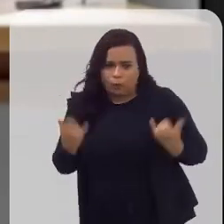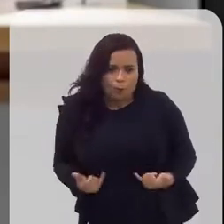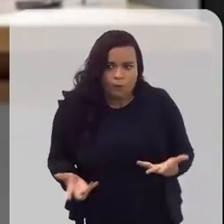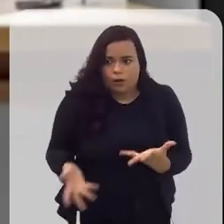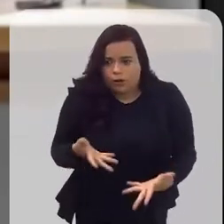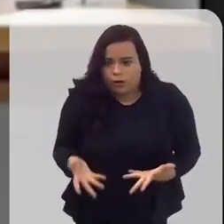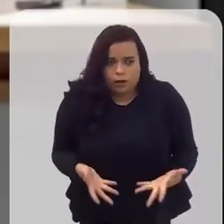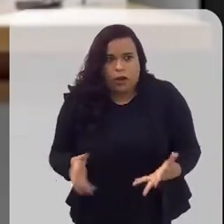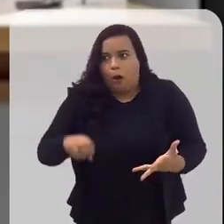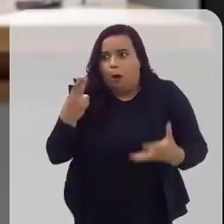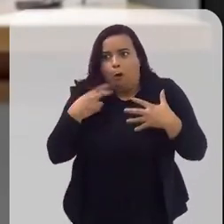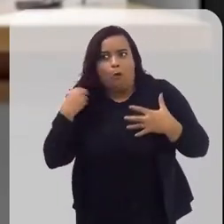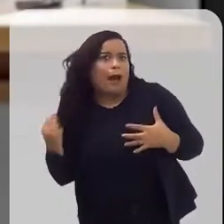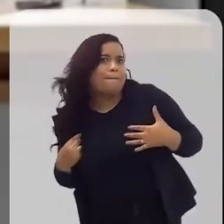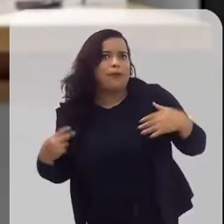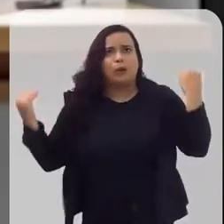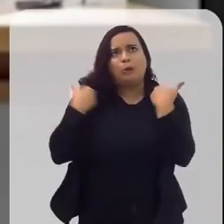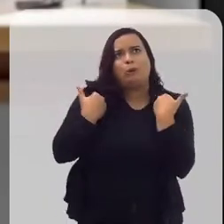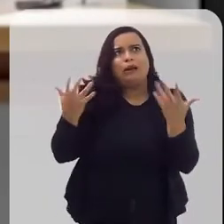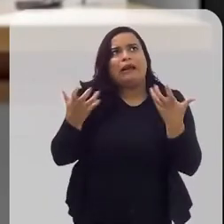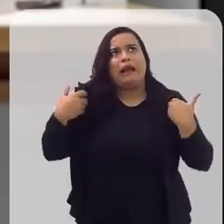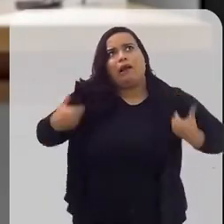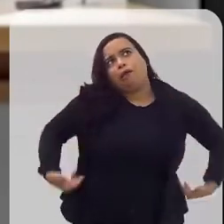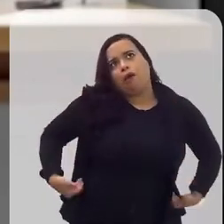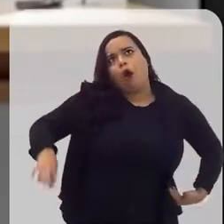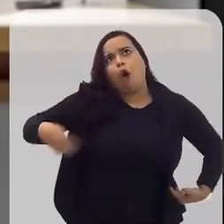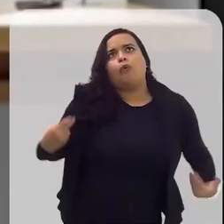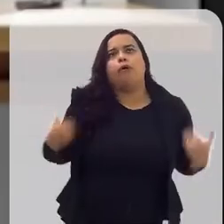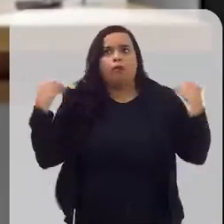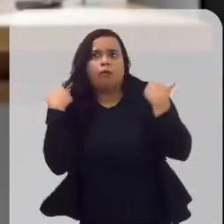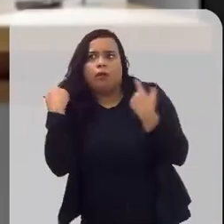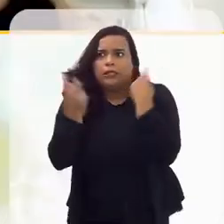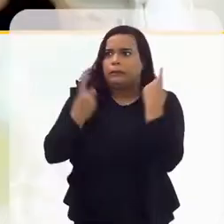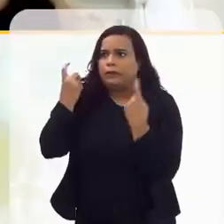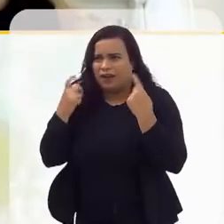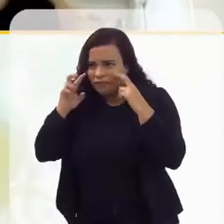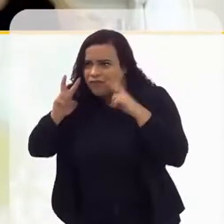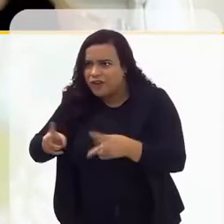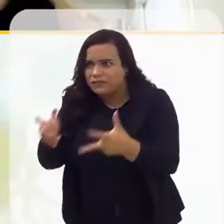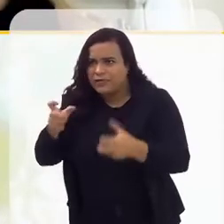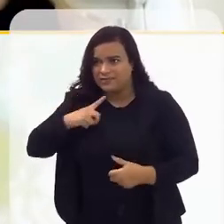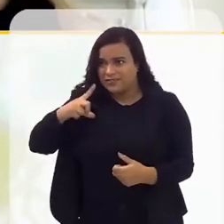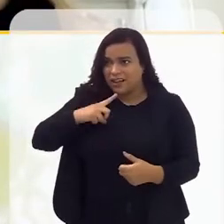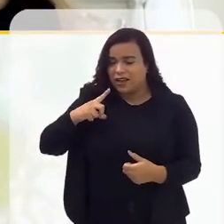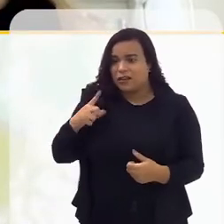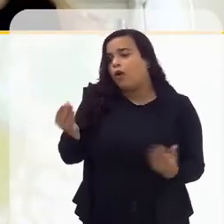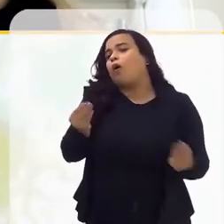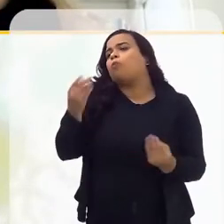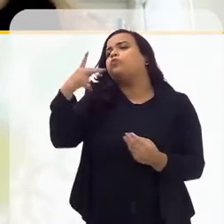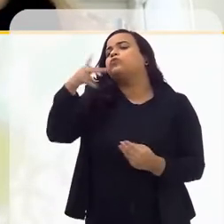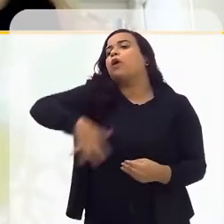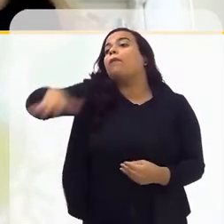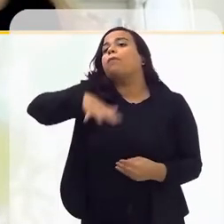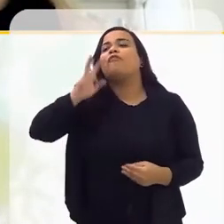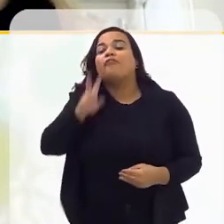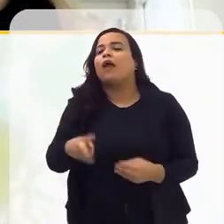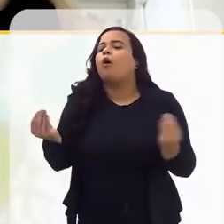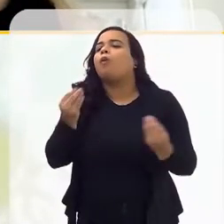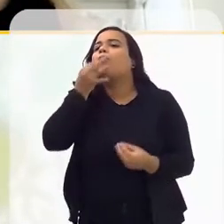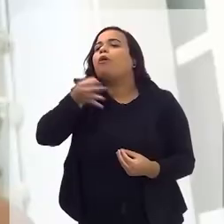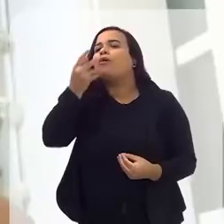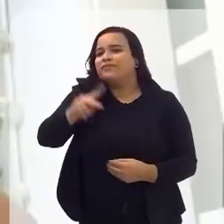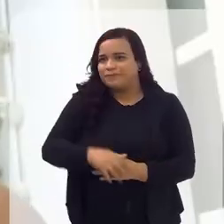que o cabelo não era tão comprido ou tinha que ser mais curto, enfim. Como é que era isso para você, no teu ambiente